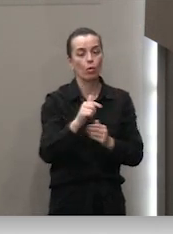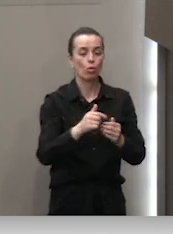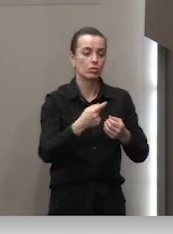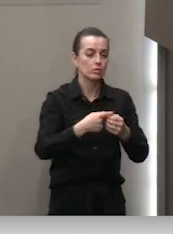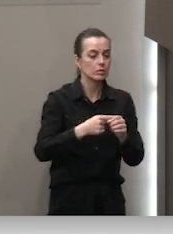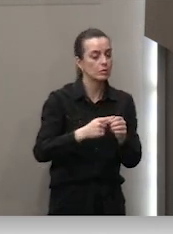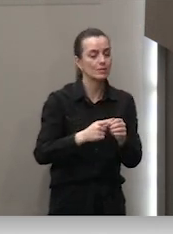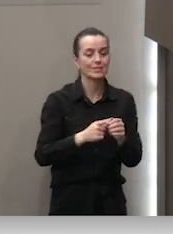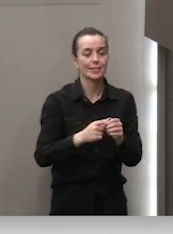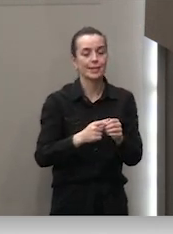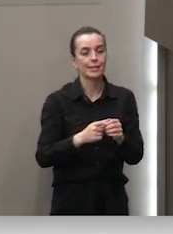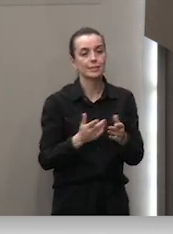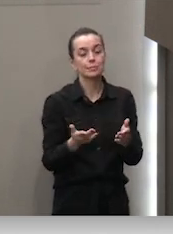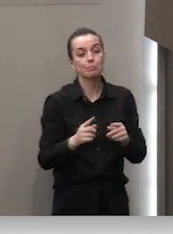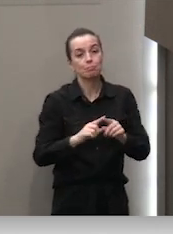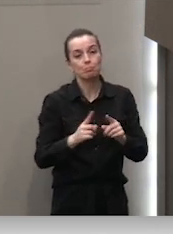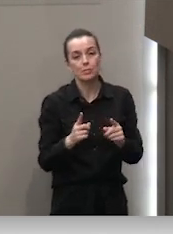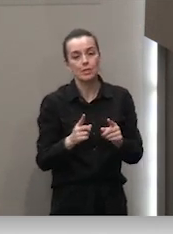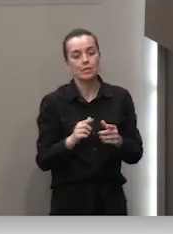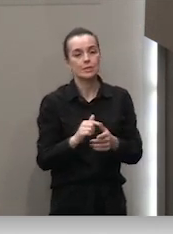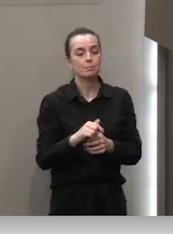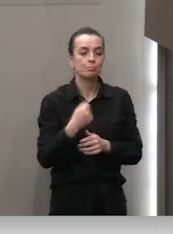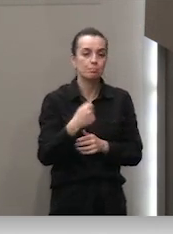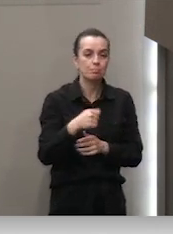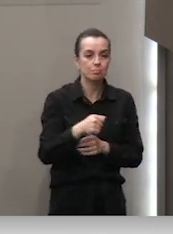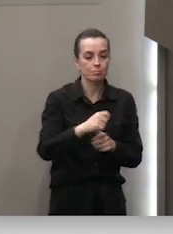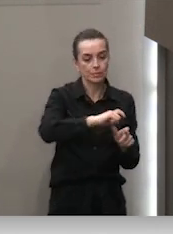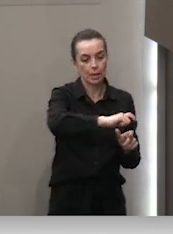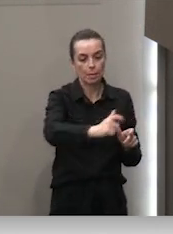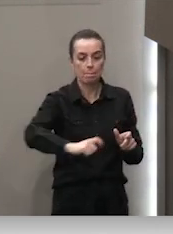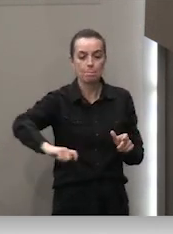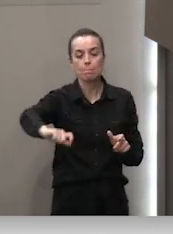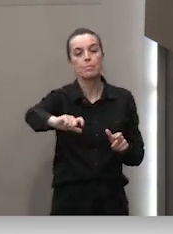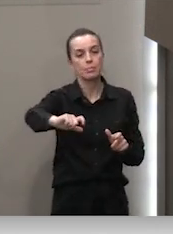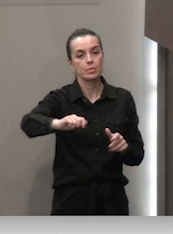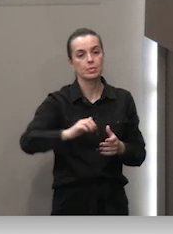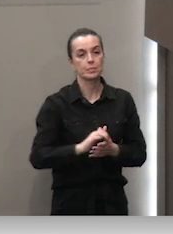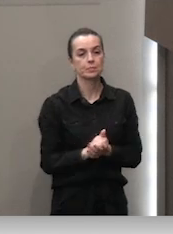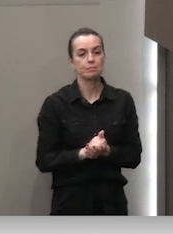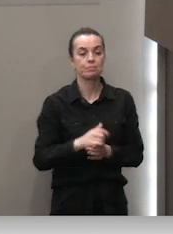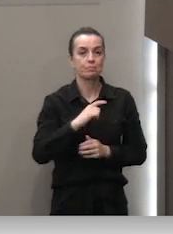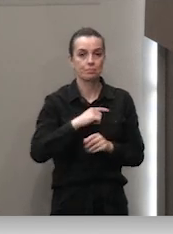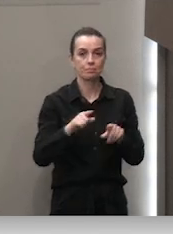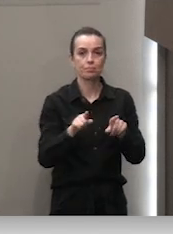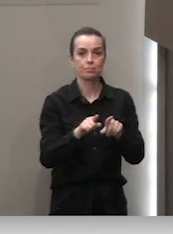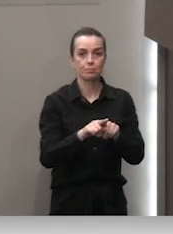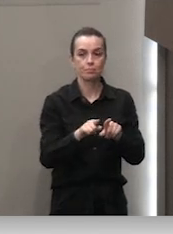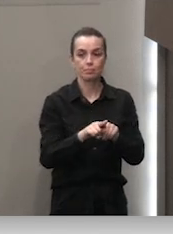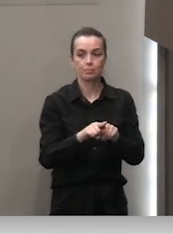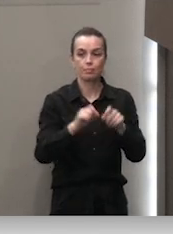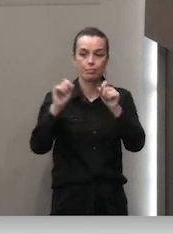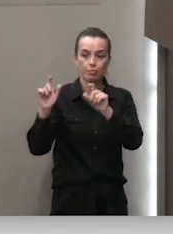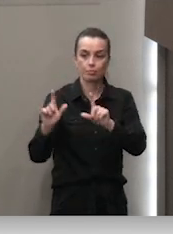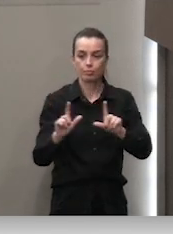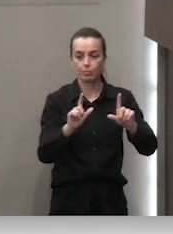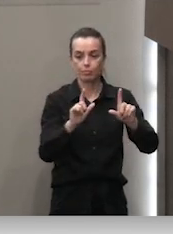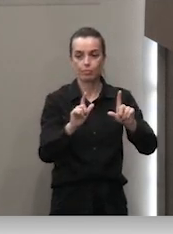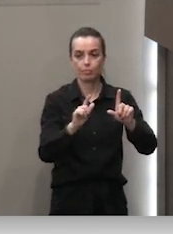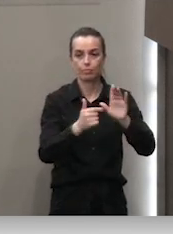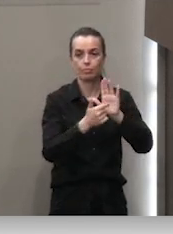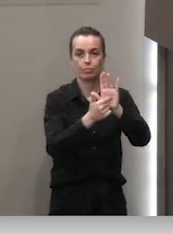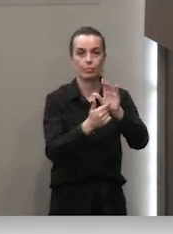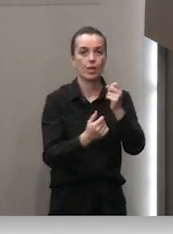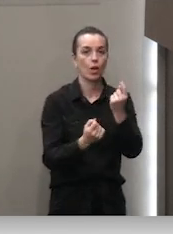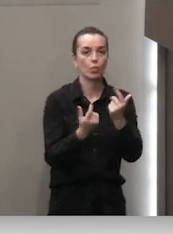a bandeira do município de Passo Fundo. Temos aqui, então, a apresentação de algumas coisas. Tivemos, então,